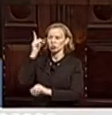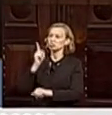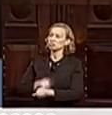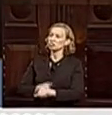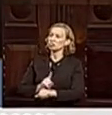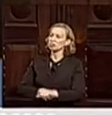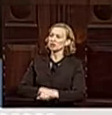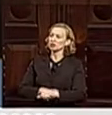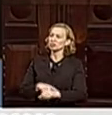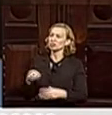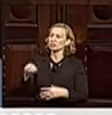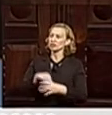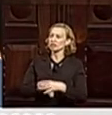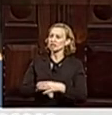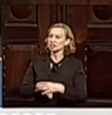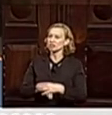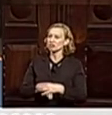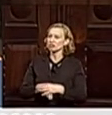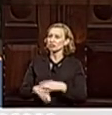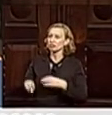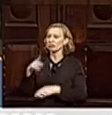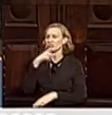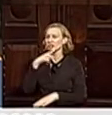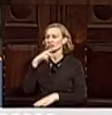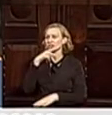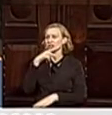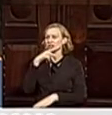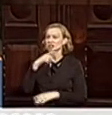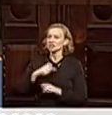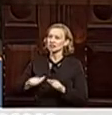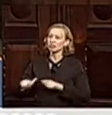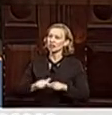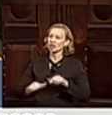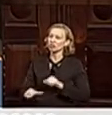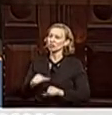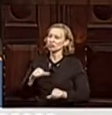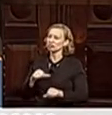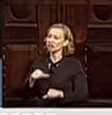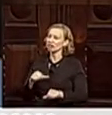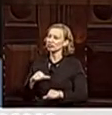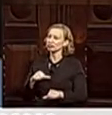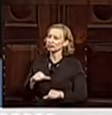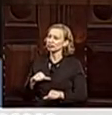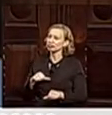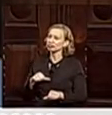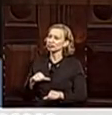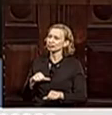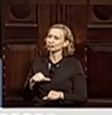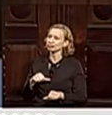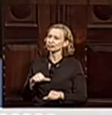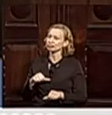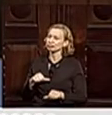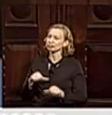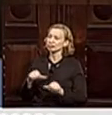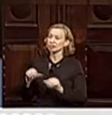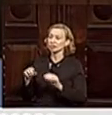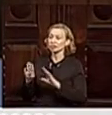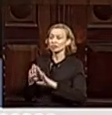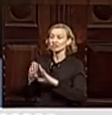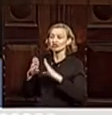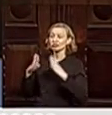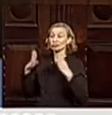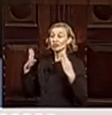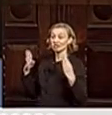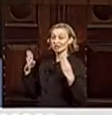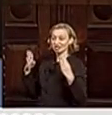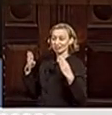sessão para parlamentares que trabalharam pelo contrário, para que a sessão se desse de portas abertas e que não